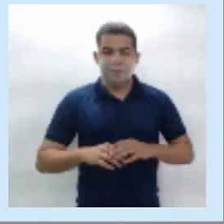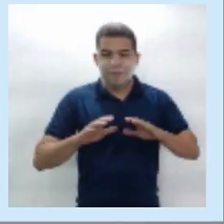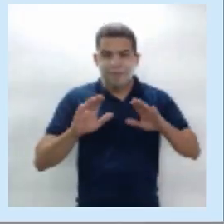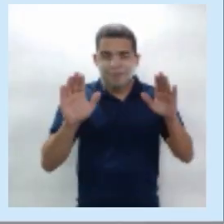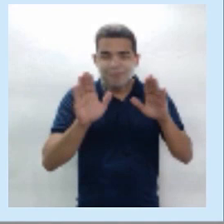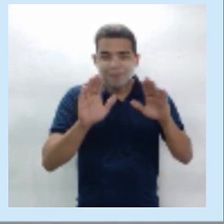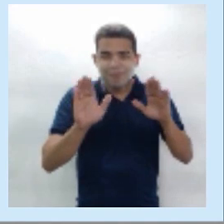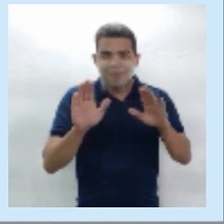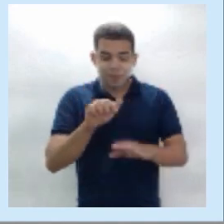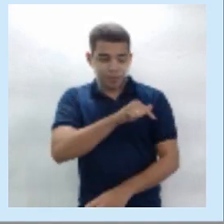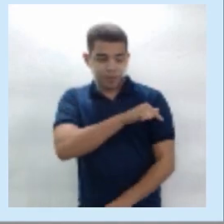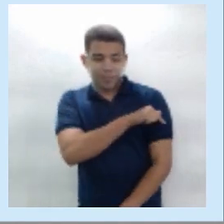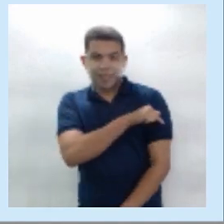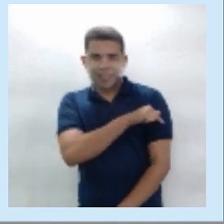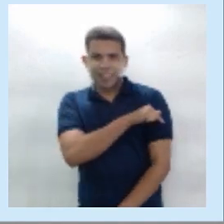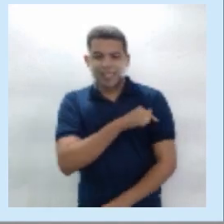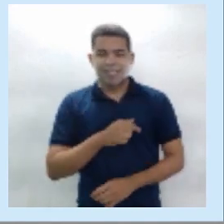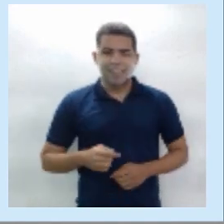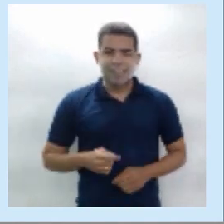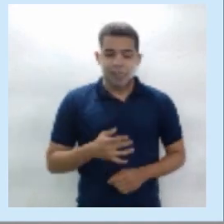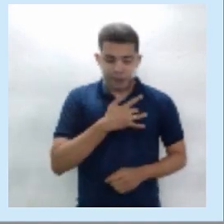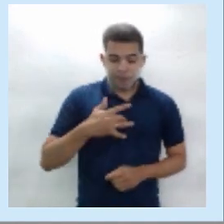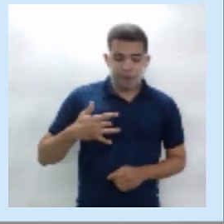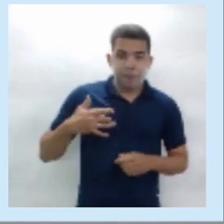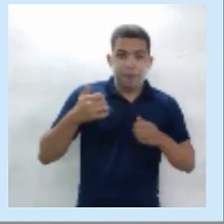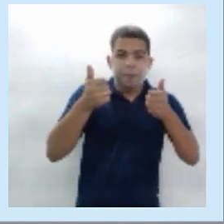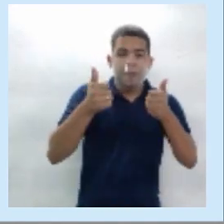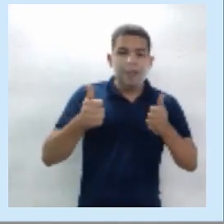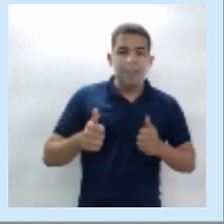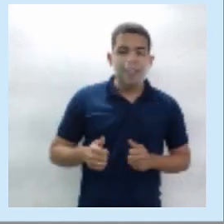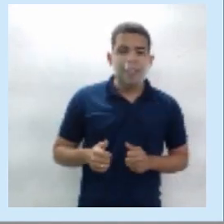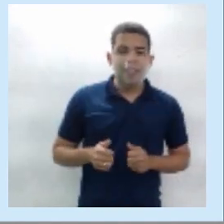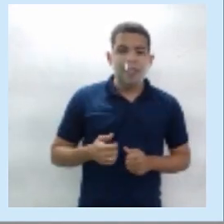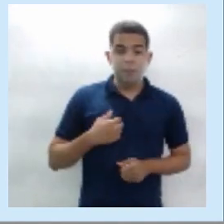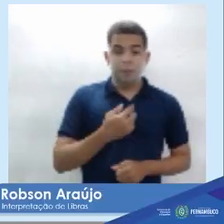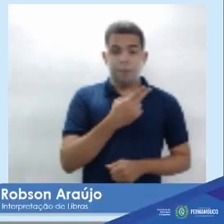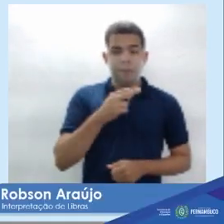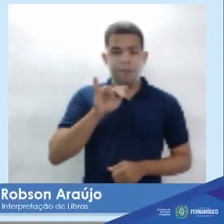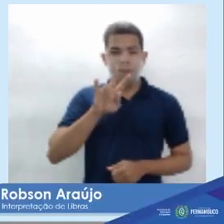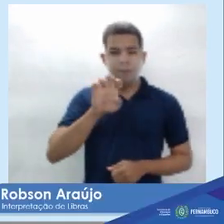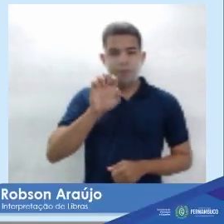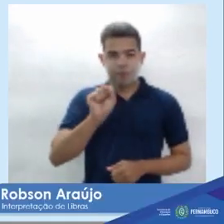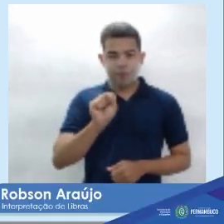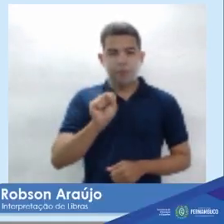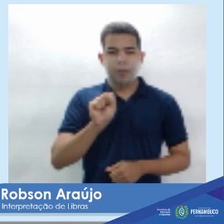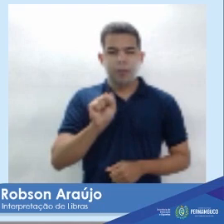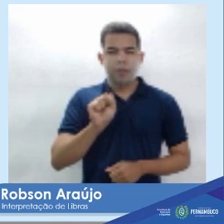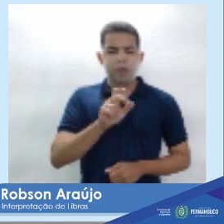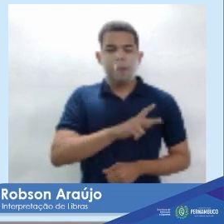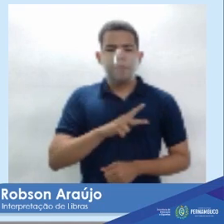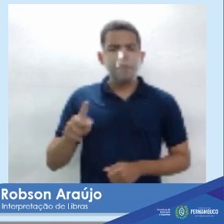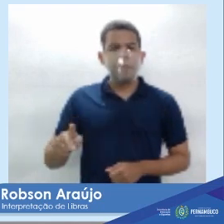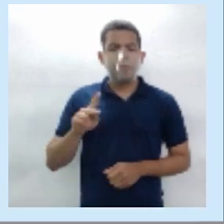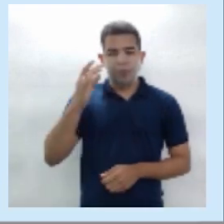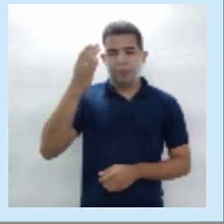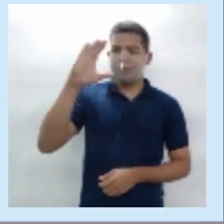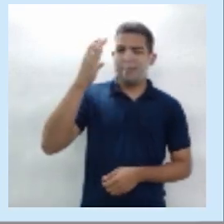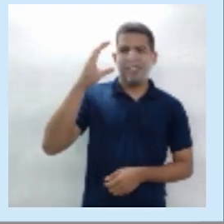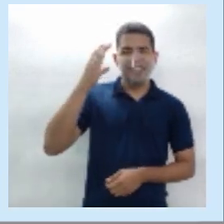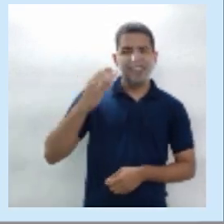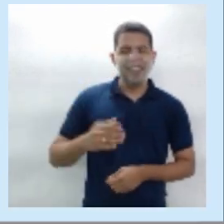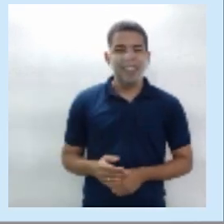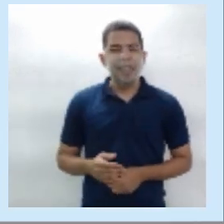E aí, galerinha do sétimo ano, tudo bem com vocês? Meu nome é Ives Fernando, eu sou professor de